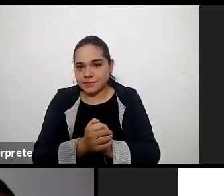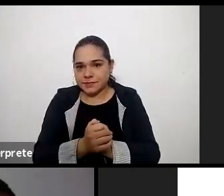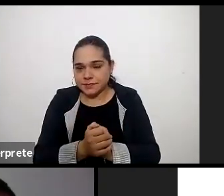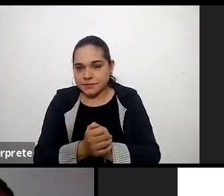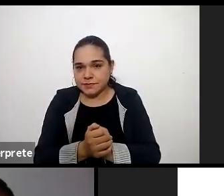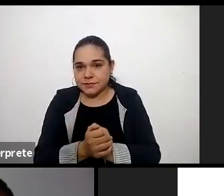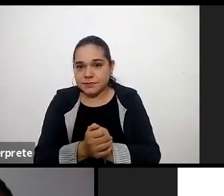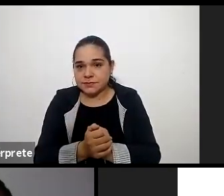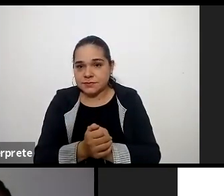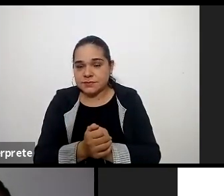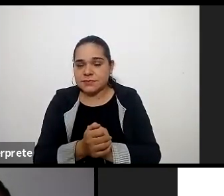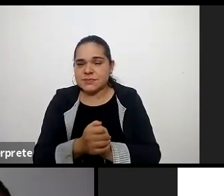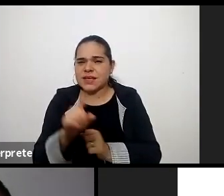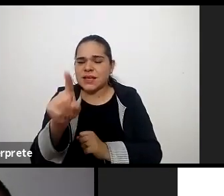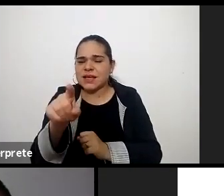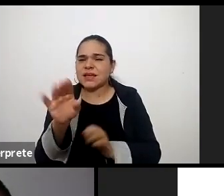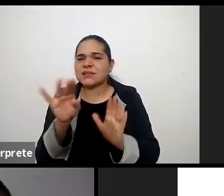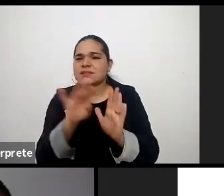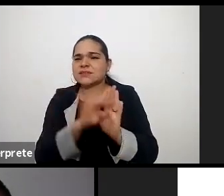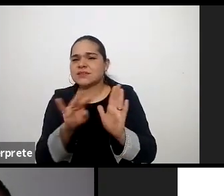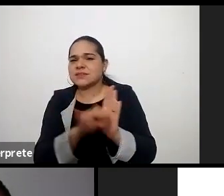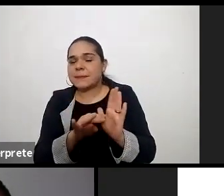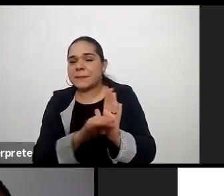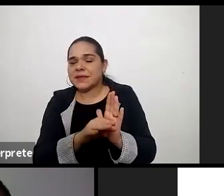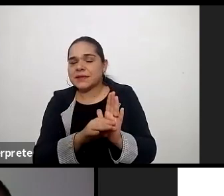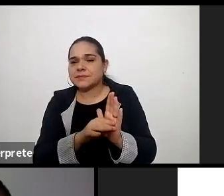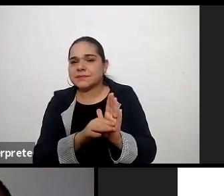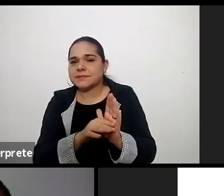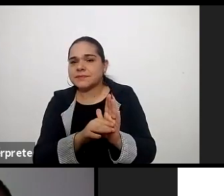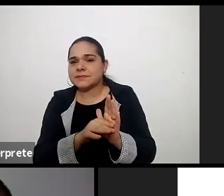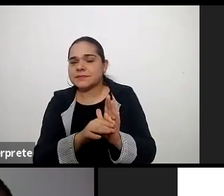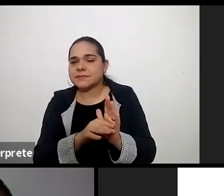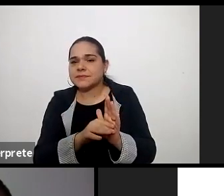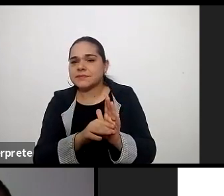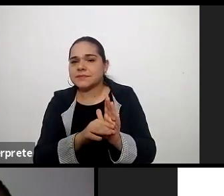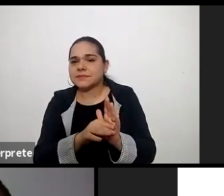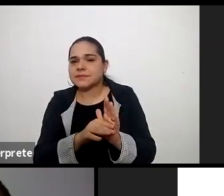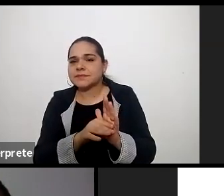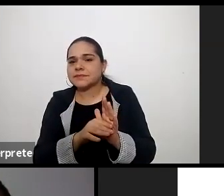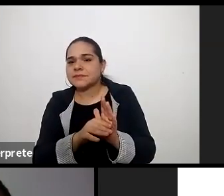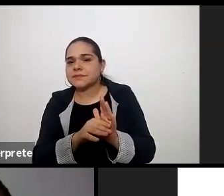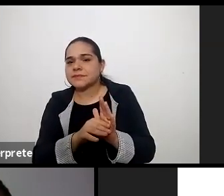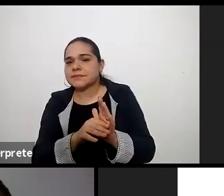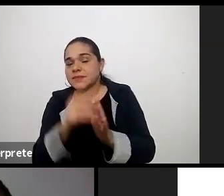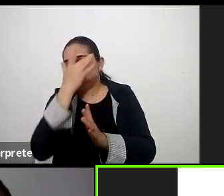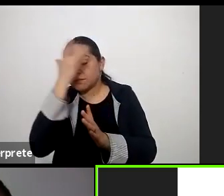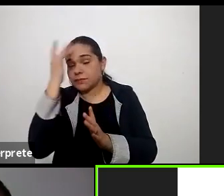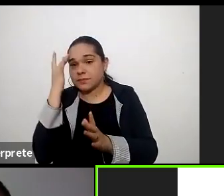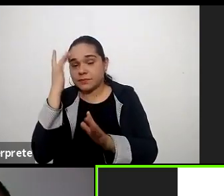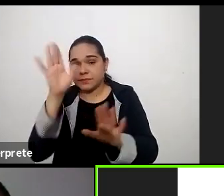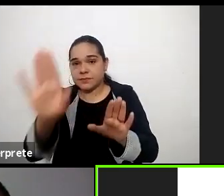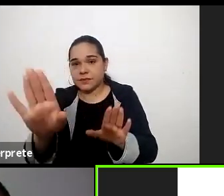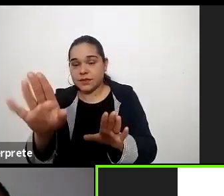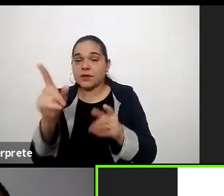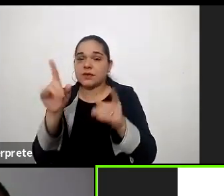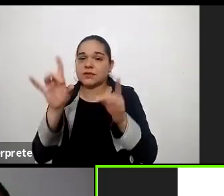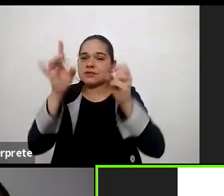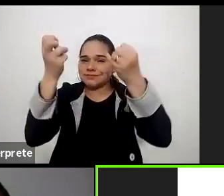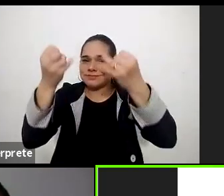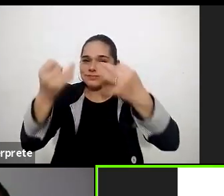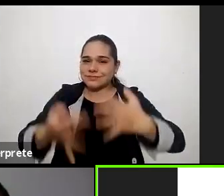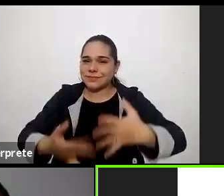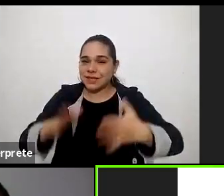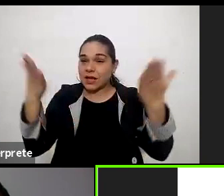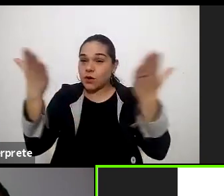para escrever alguma coisa já como uma uma receita alguma coisa diferente não sobre isso sérgio até hoje